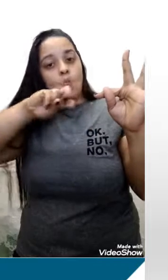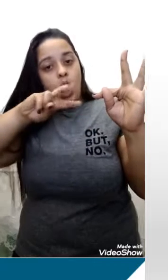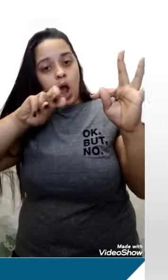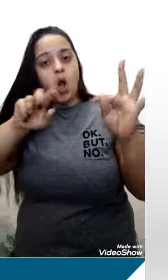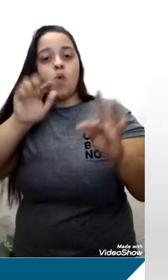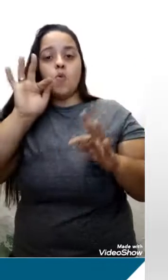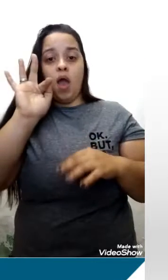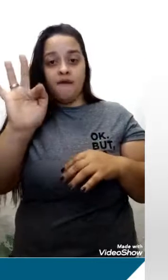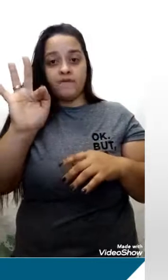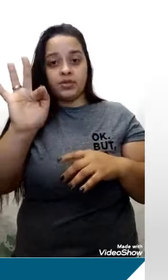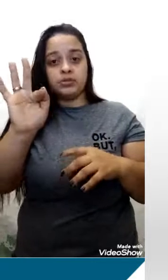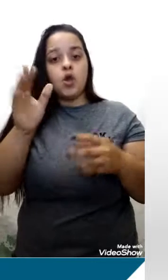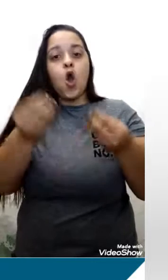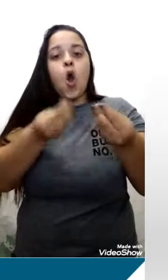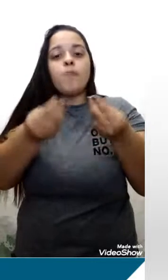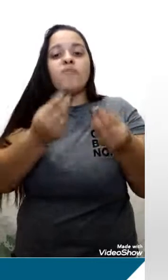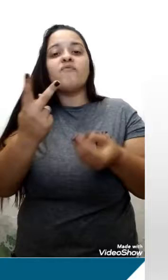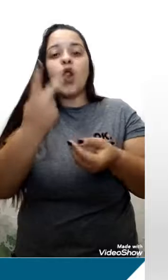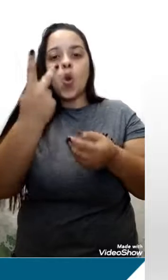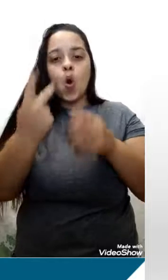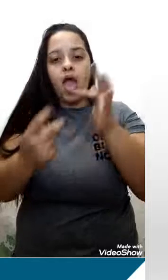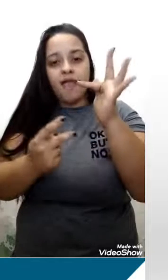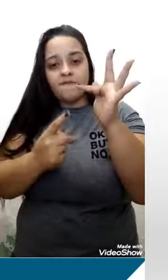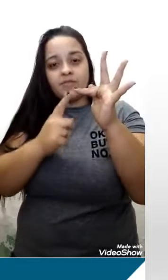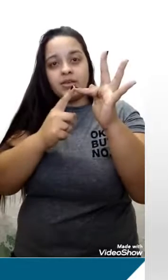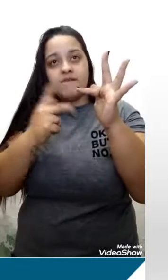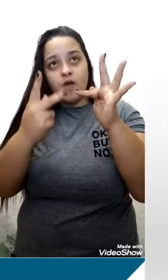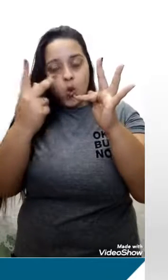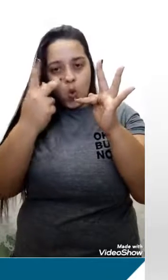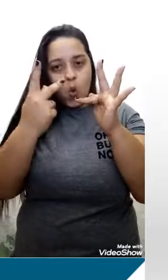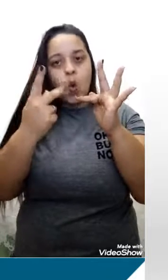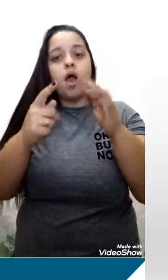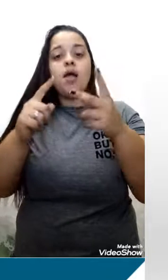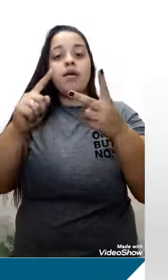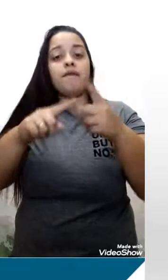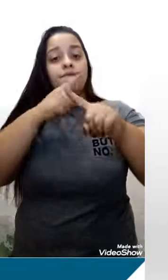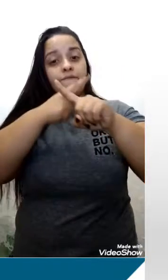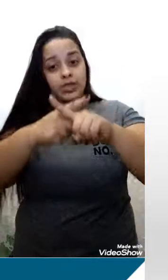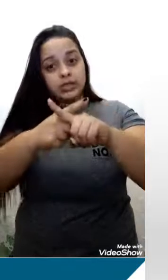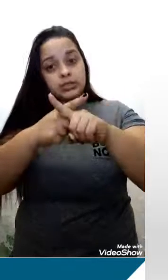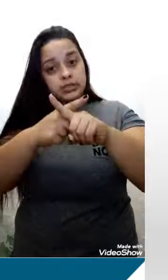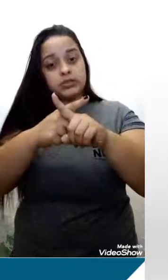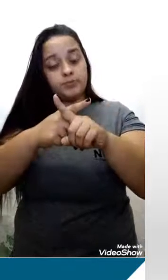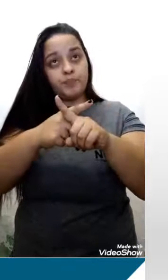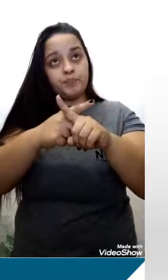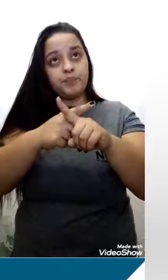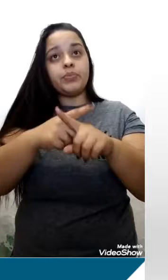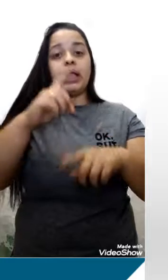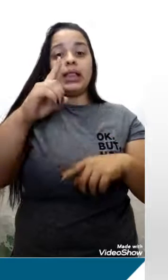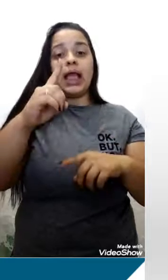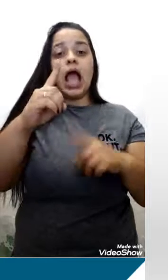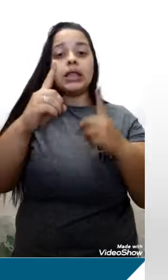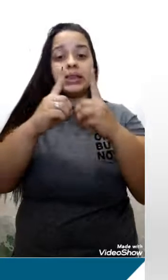é igual ao módulo valor da força F vezes o